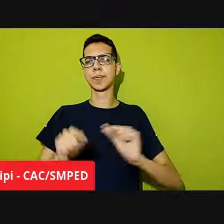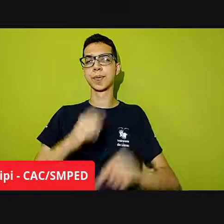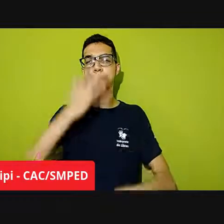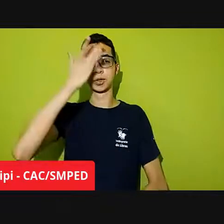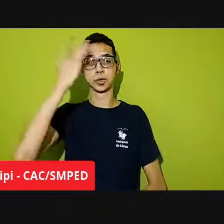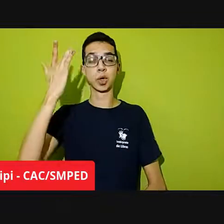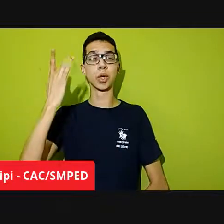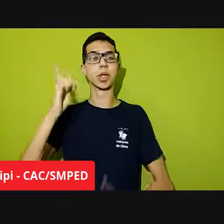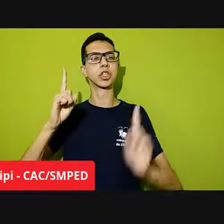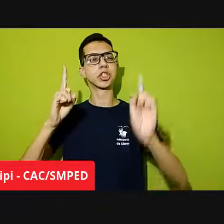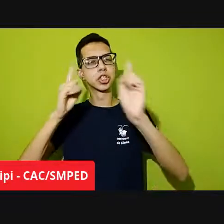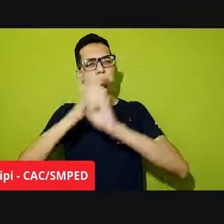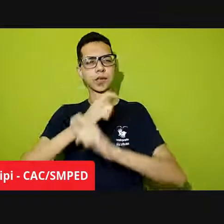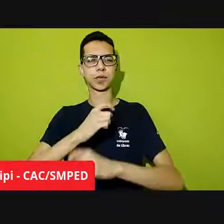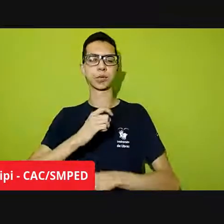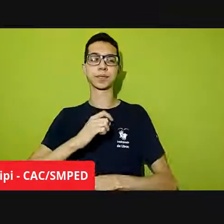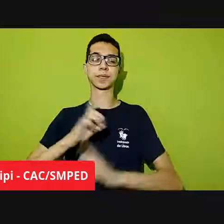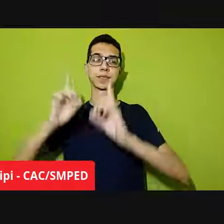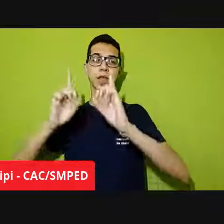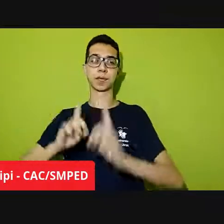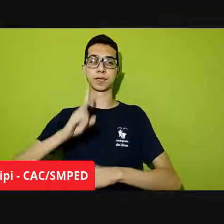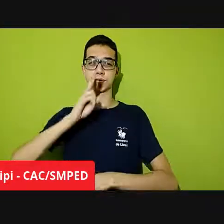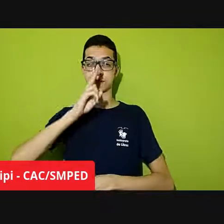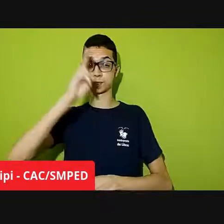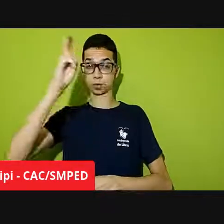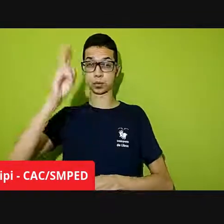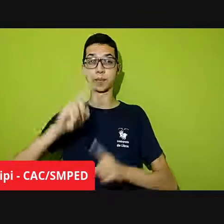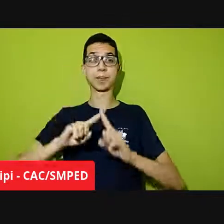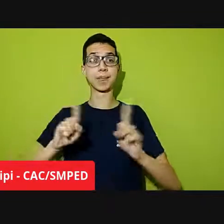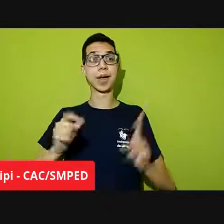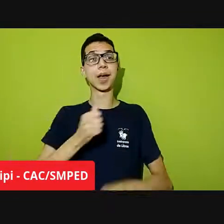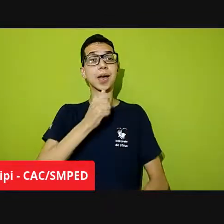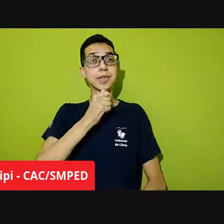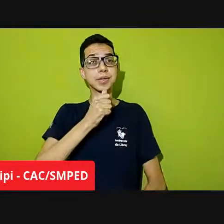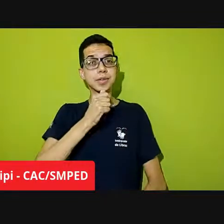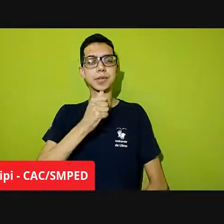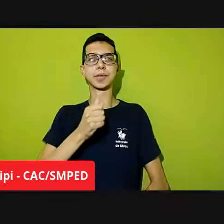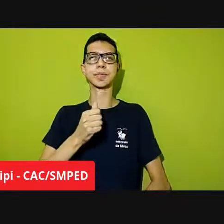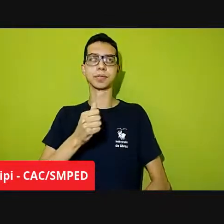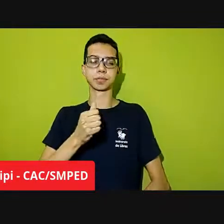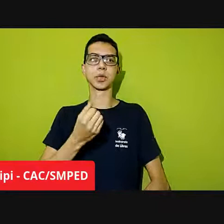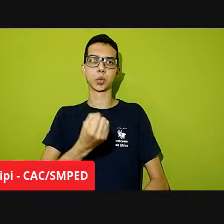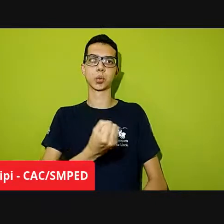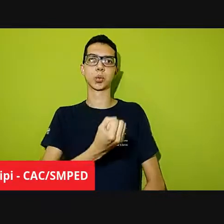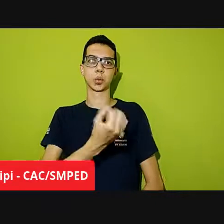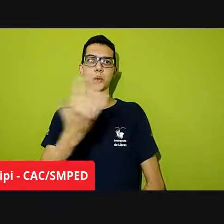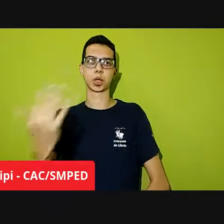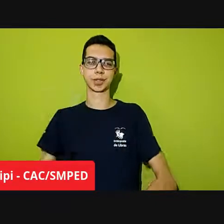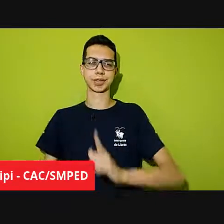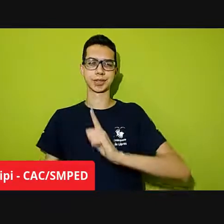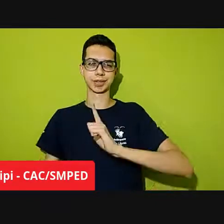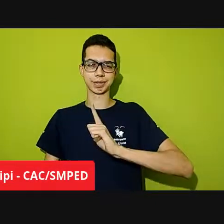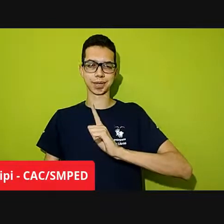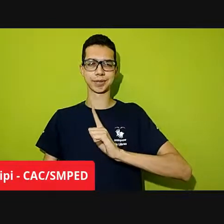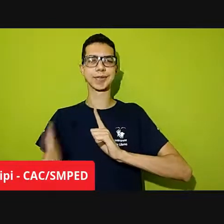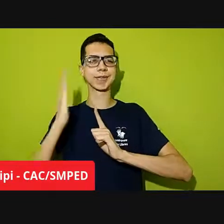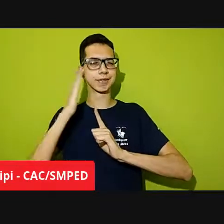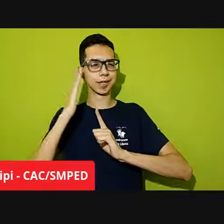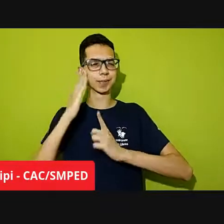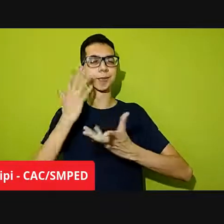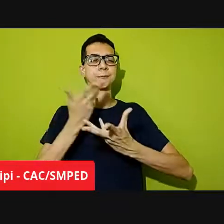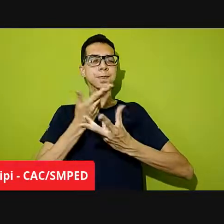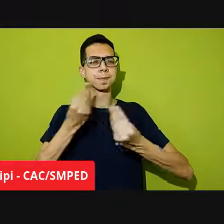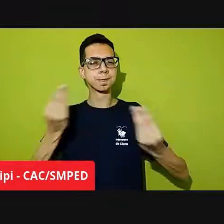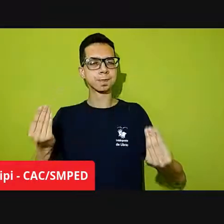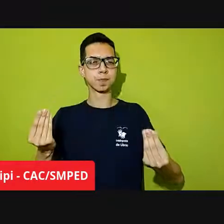gente ainda tem um número de pessoas bastante expressivo, que para além de ser uma pessoa com deficiência, é